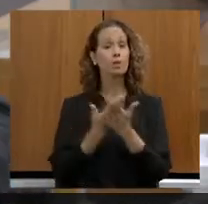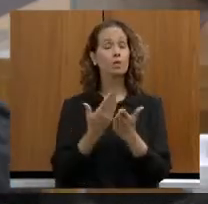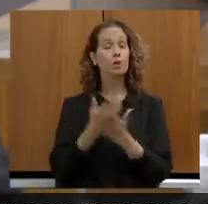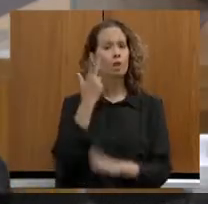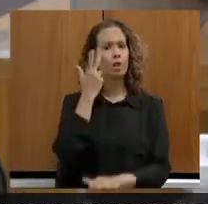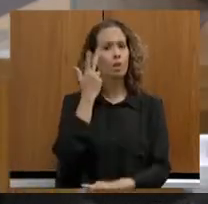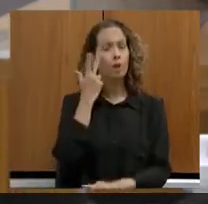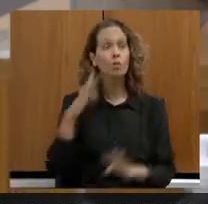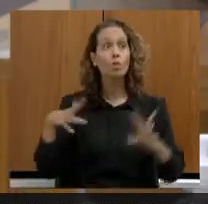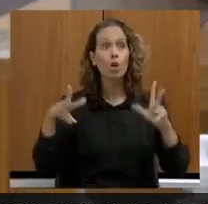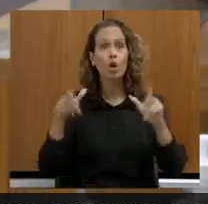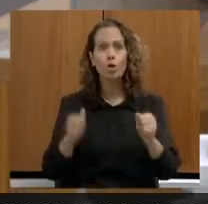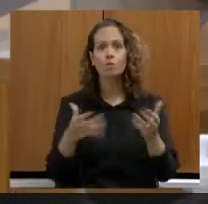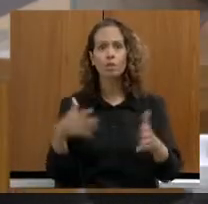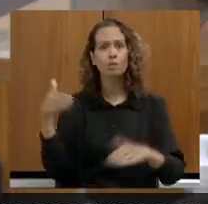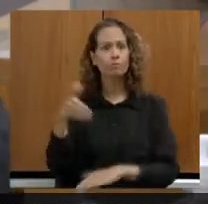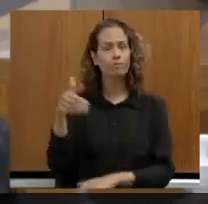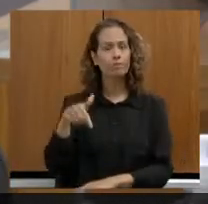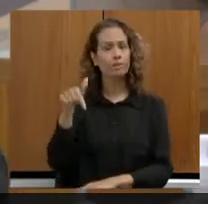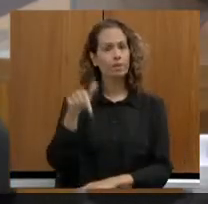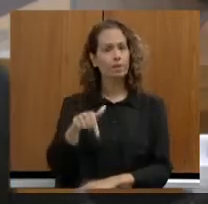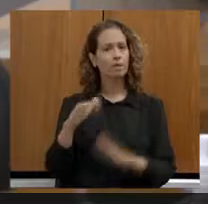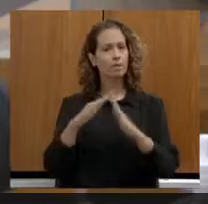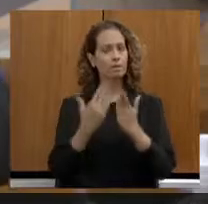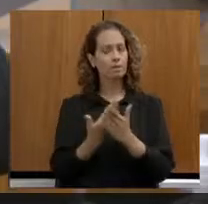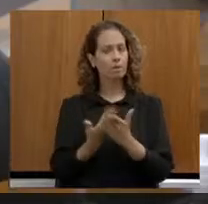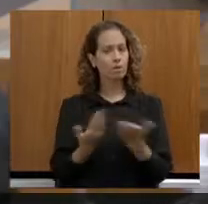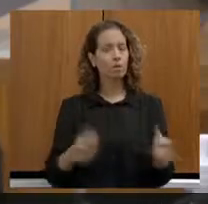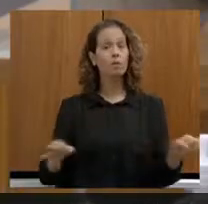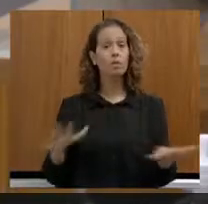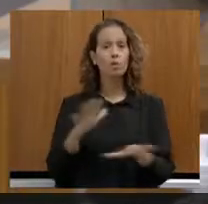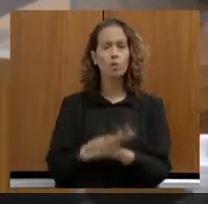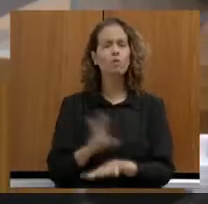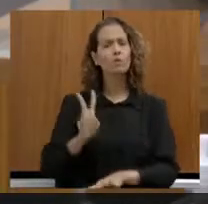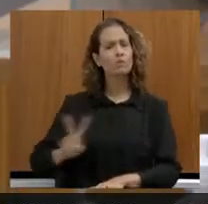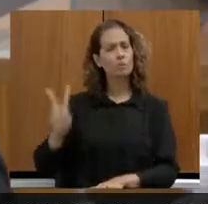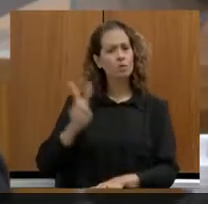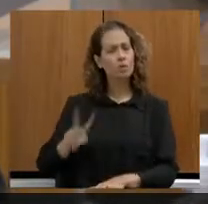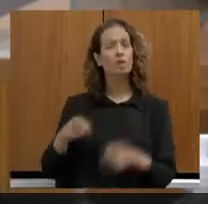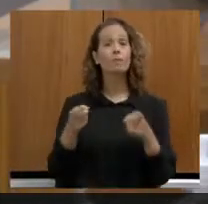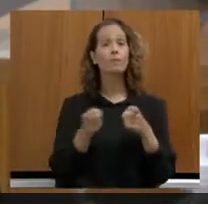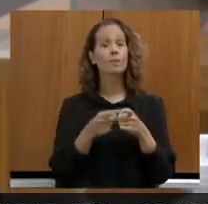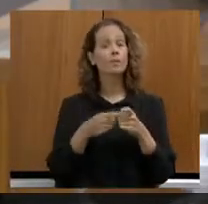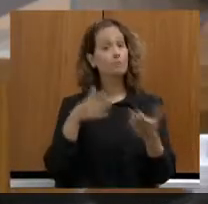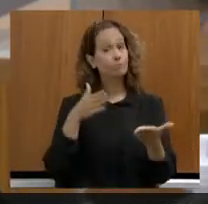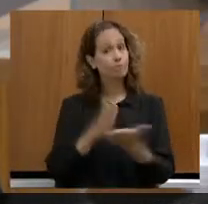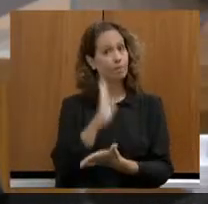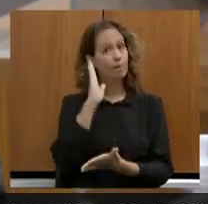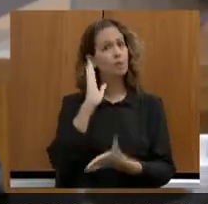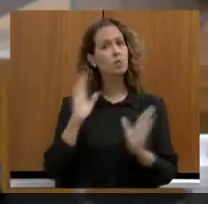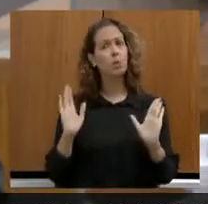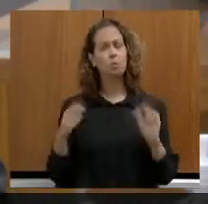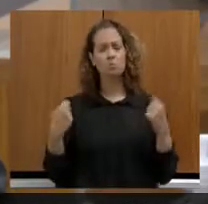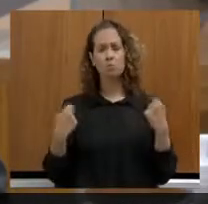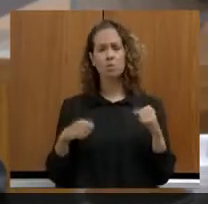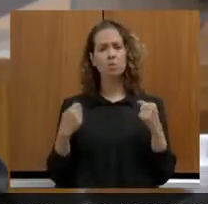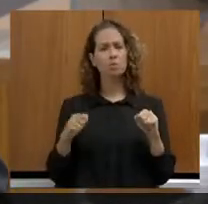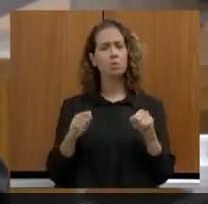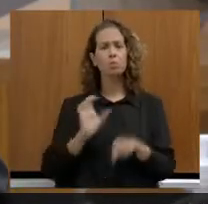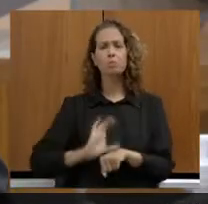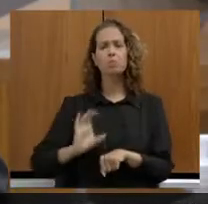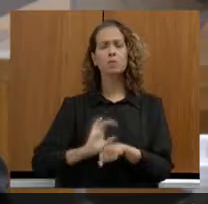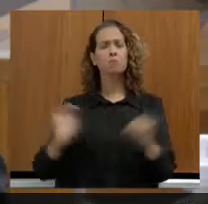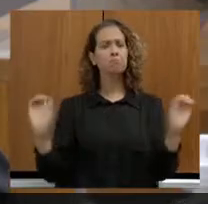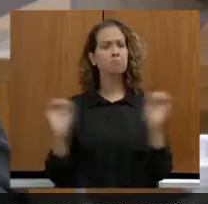disputada por todos e terminou a escola prestou vestibular de medicina e passou sem precisar fazer